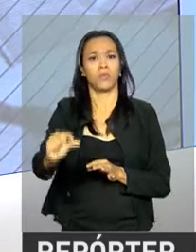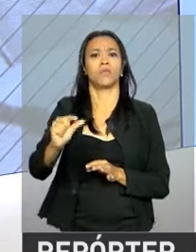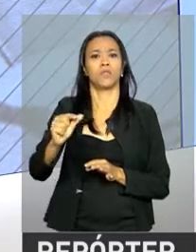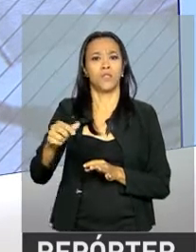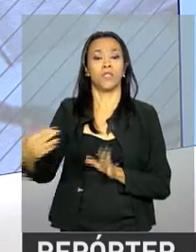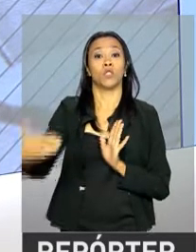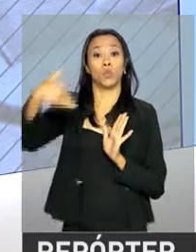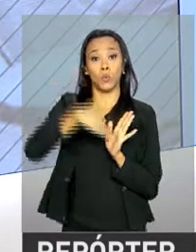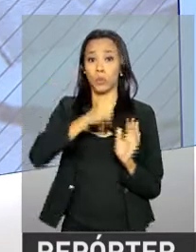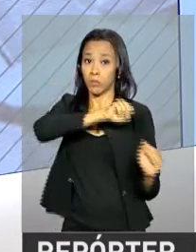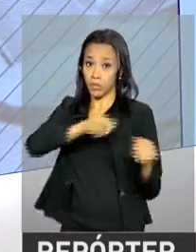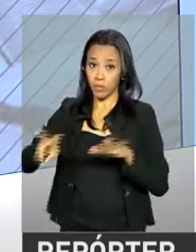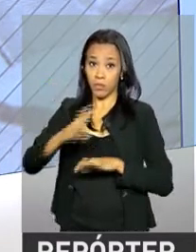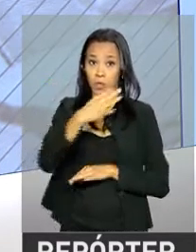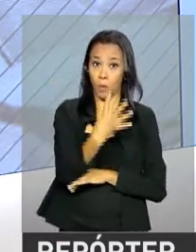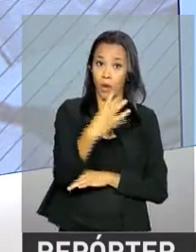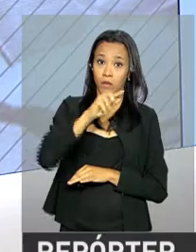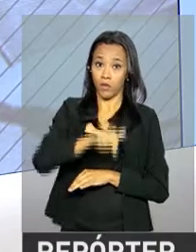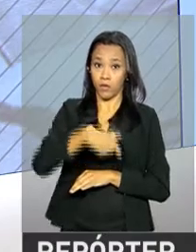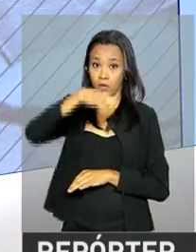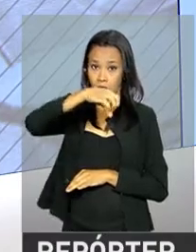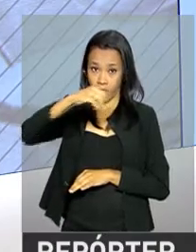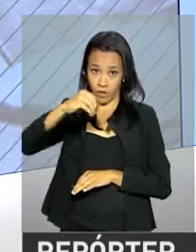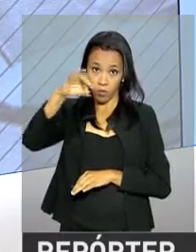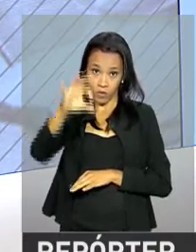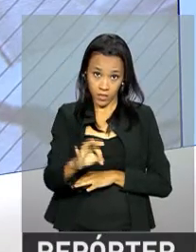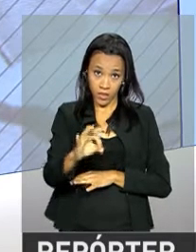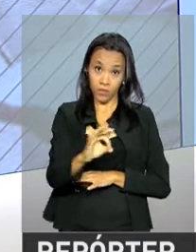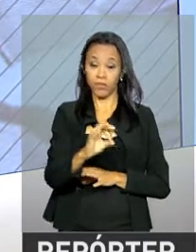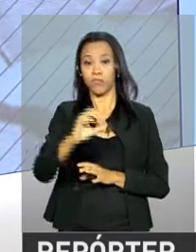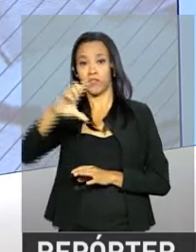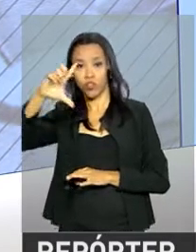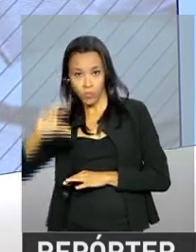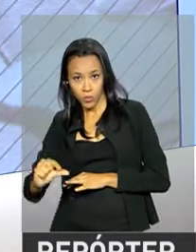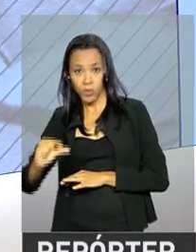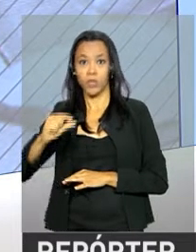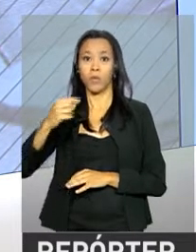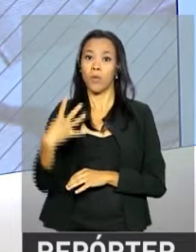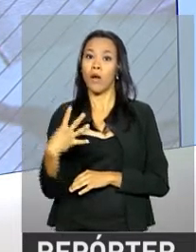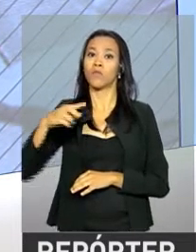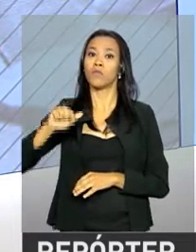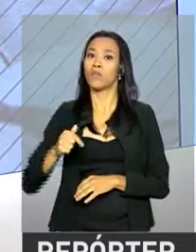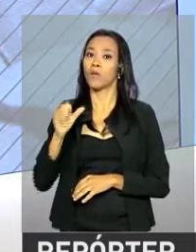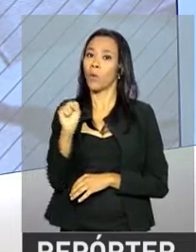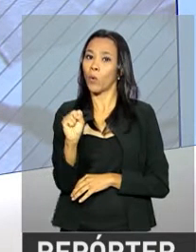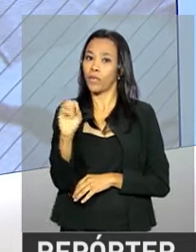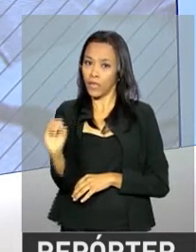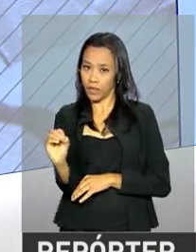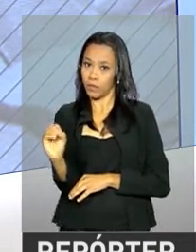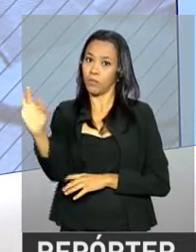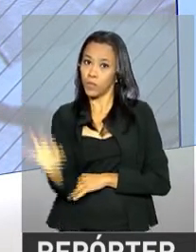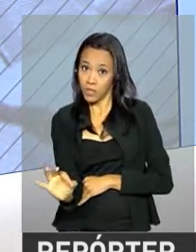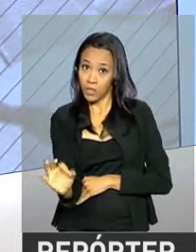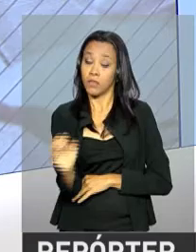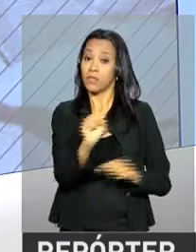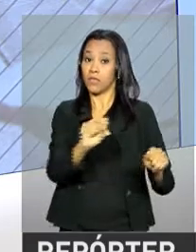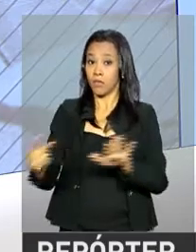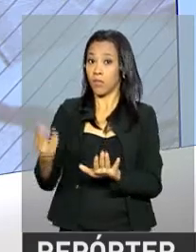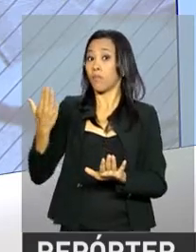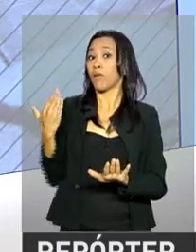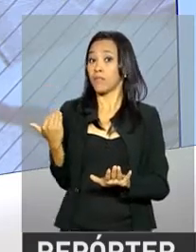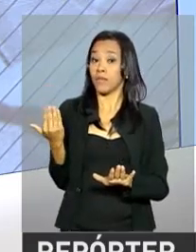semanas reduziram de 4,90 por cento para 4,81 por cento na semana passada e